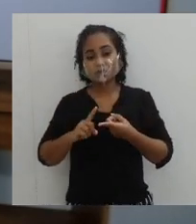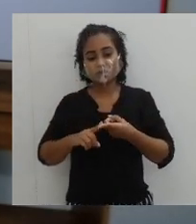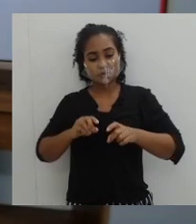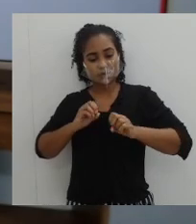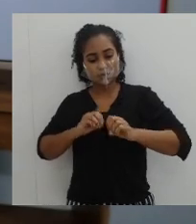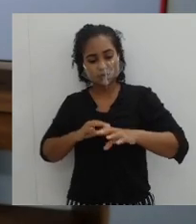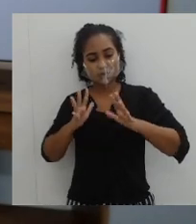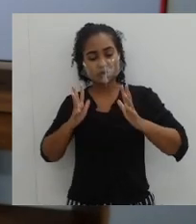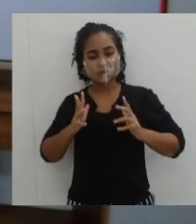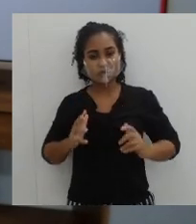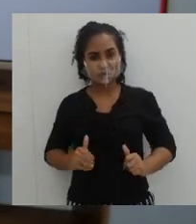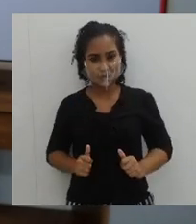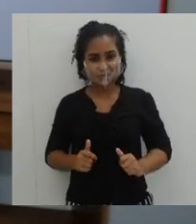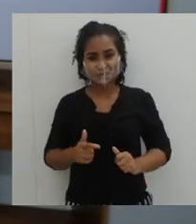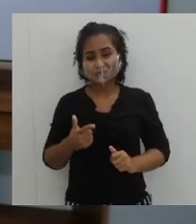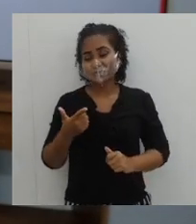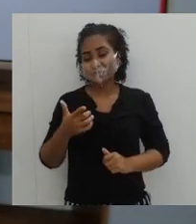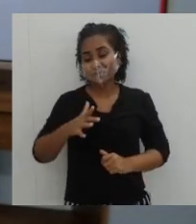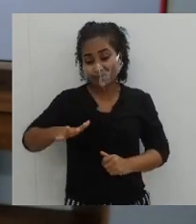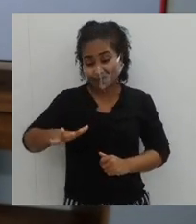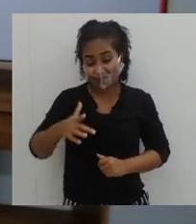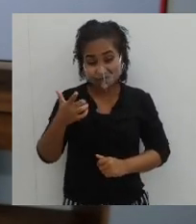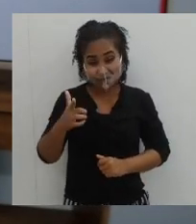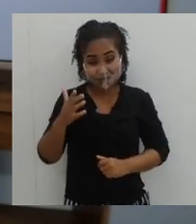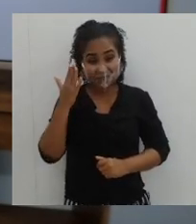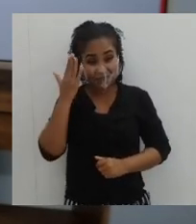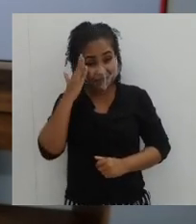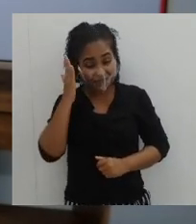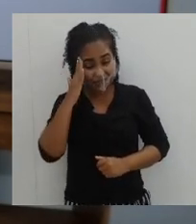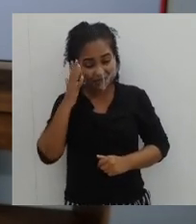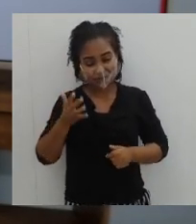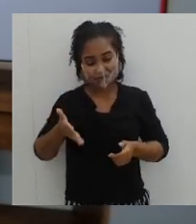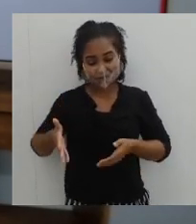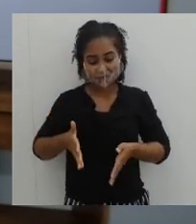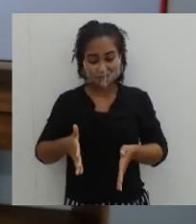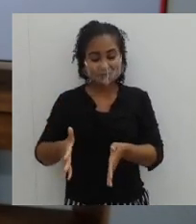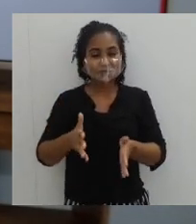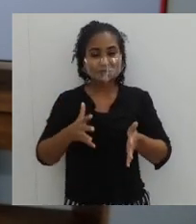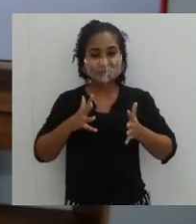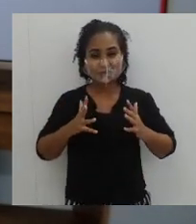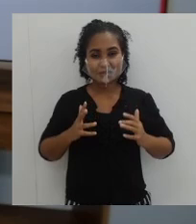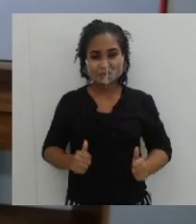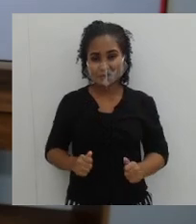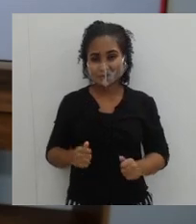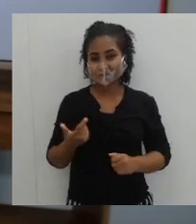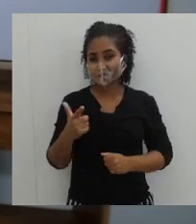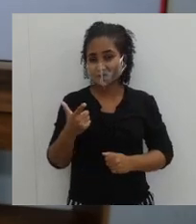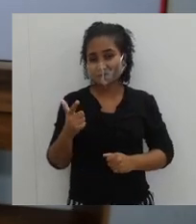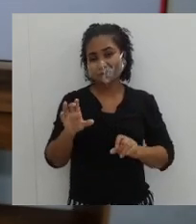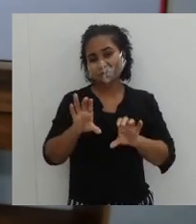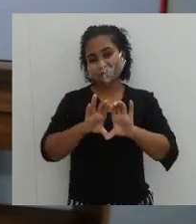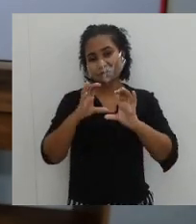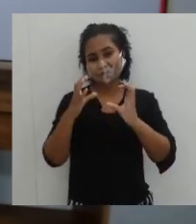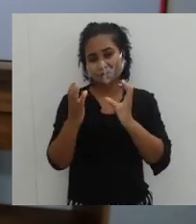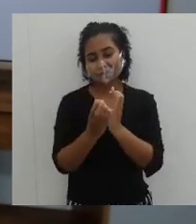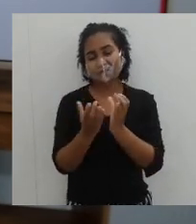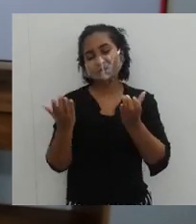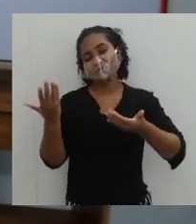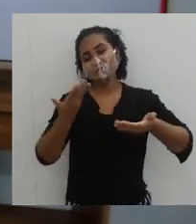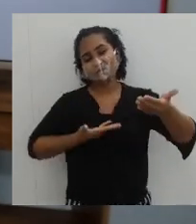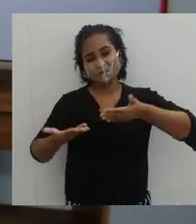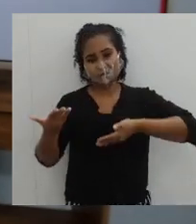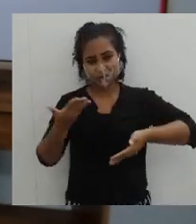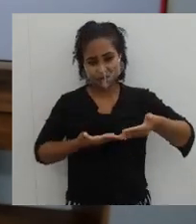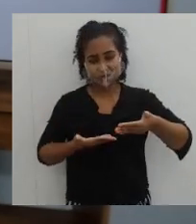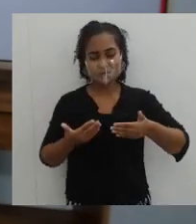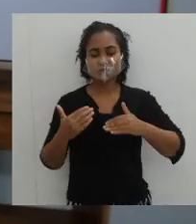uma população que ela não tem um saneamento adequado, que a gente não tem a comunidade participando, tá certo?